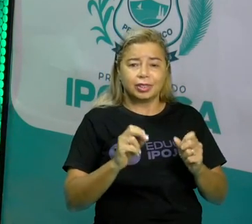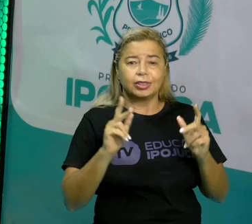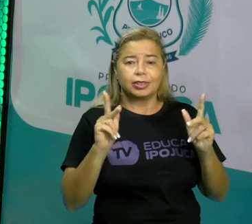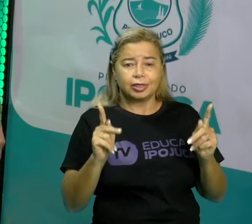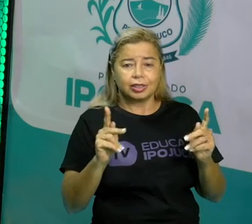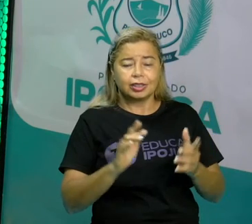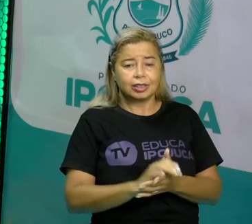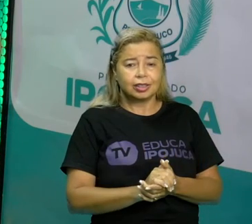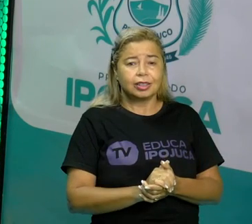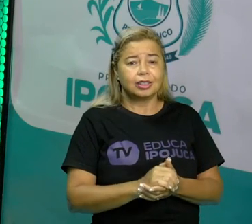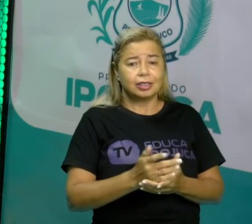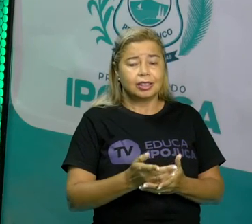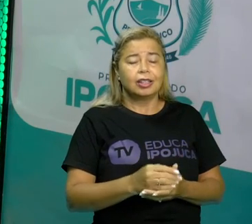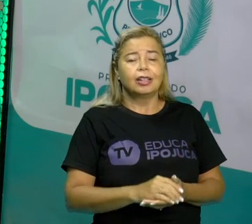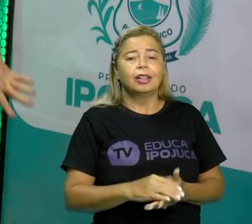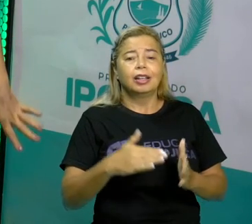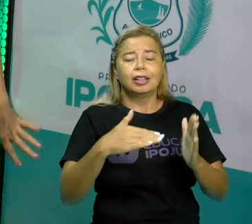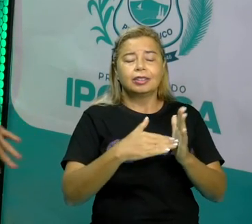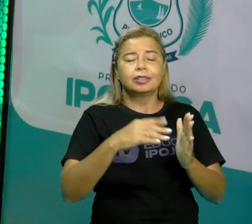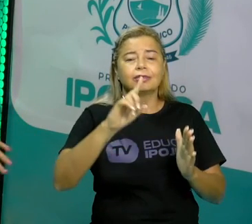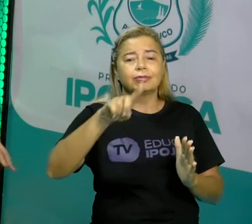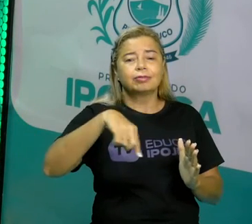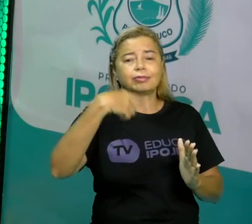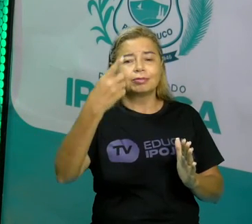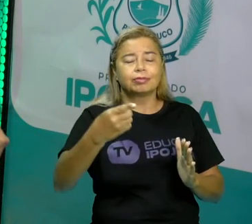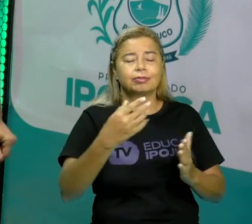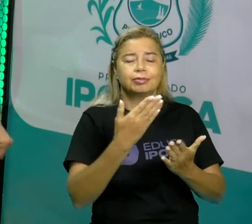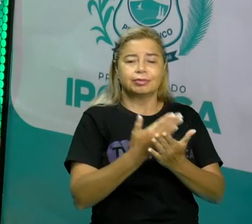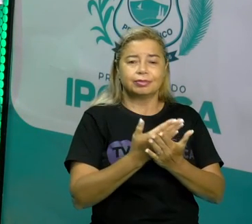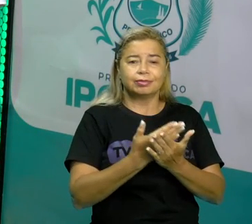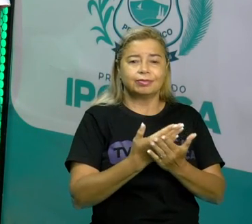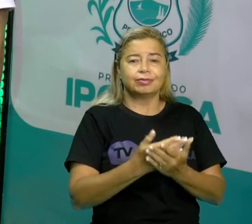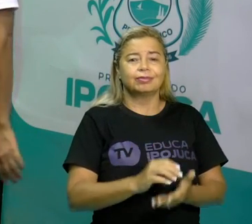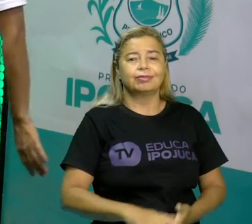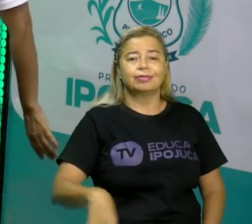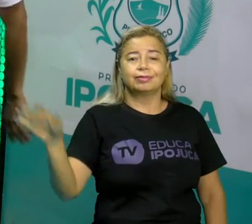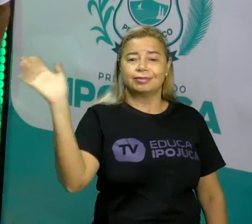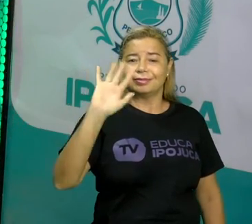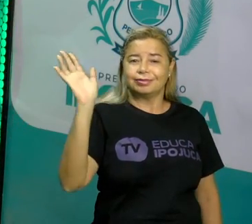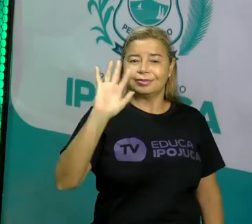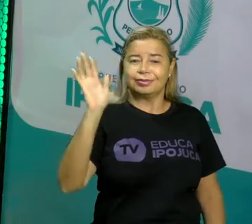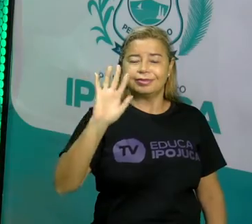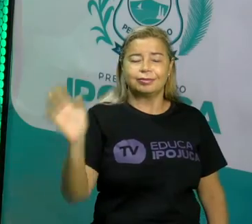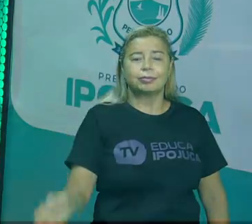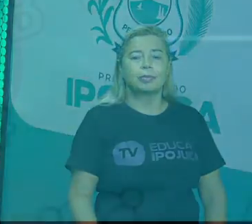que vocês tenham gostado da nossa aula de hoje e até a próxima aula.